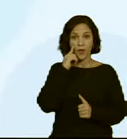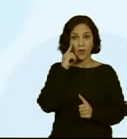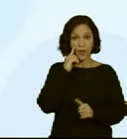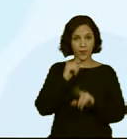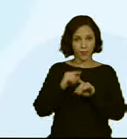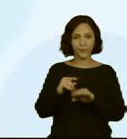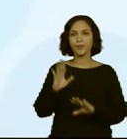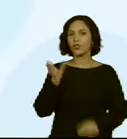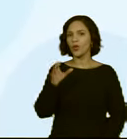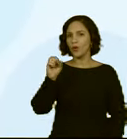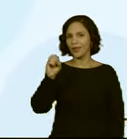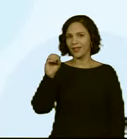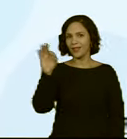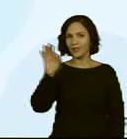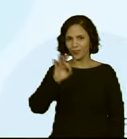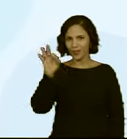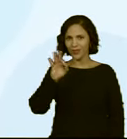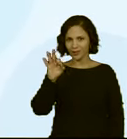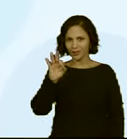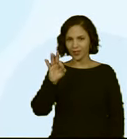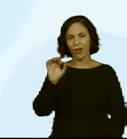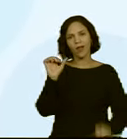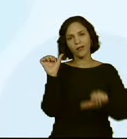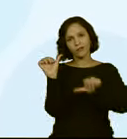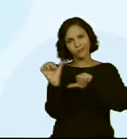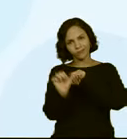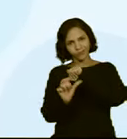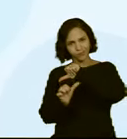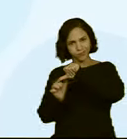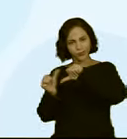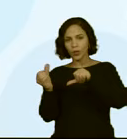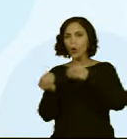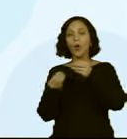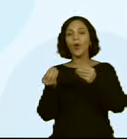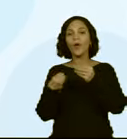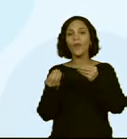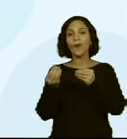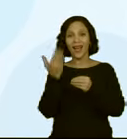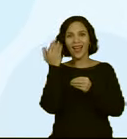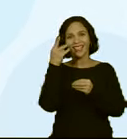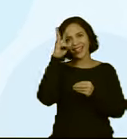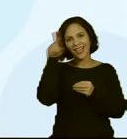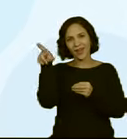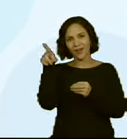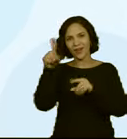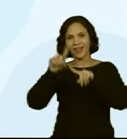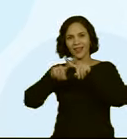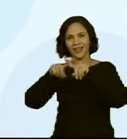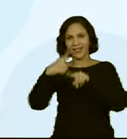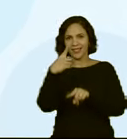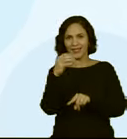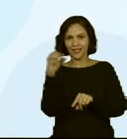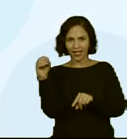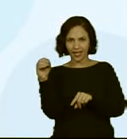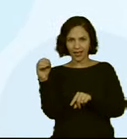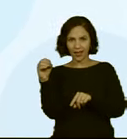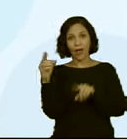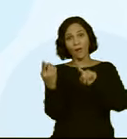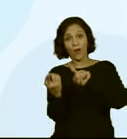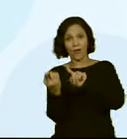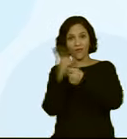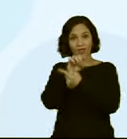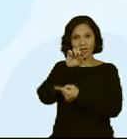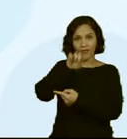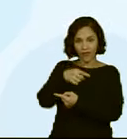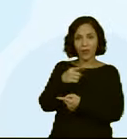oitenta por cento a gente tinha um desse mal chegou nos oitenta por cento a gente multiplicou por 100 então agora para transformar ele em